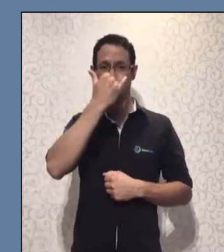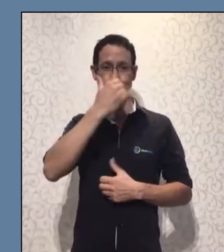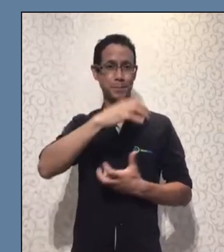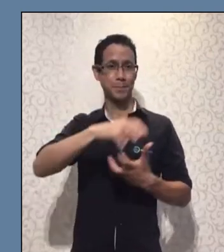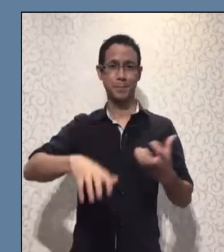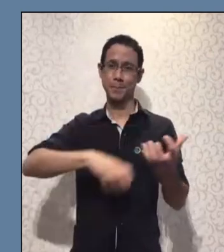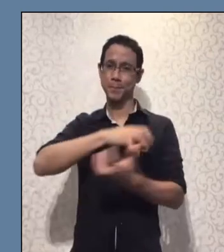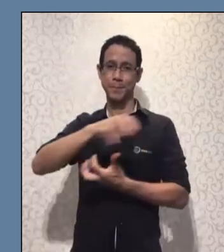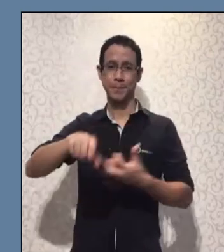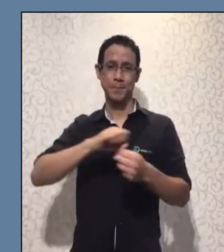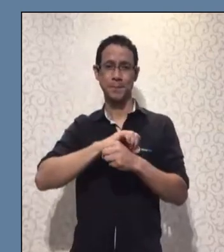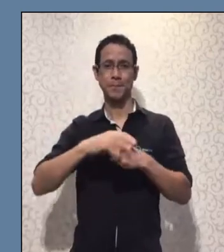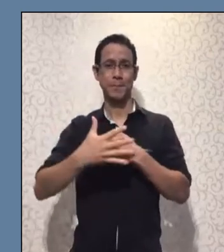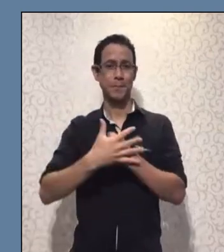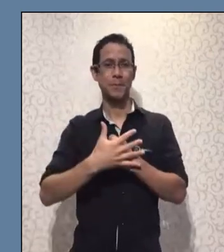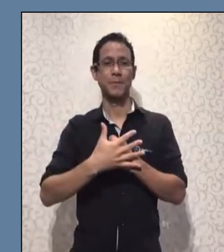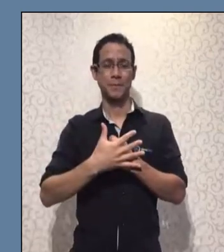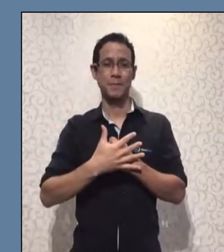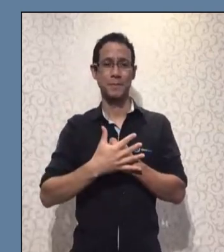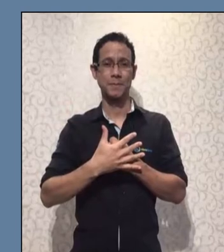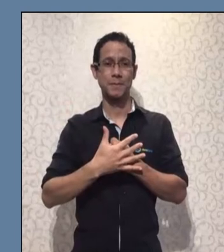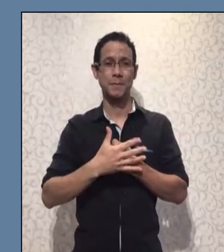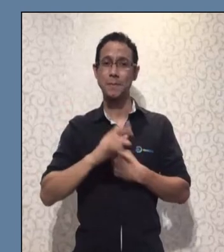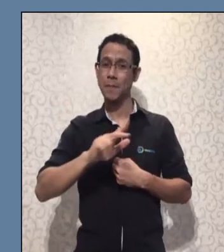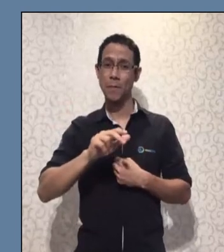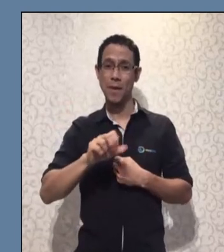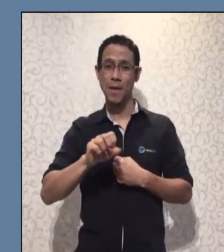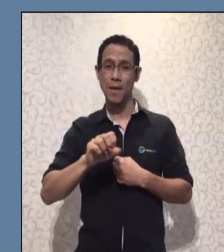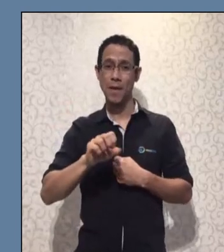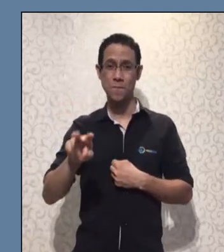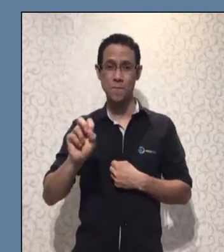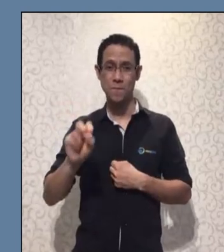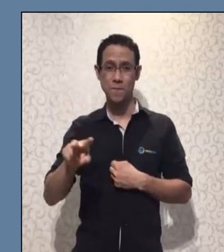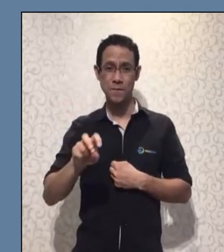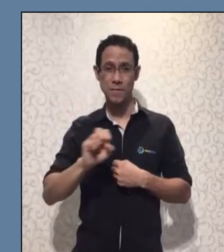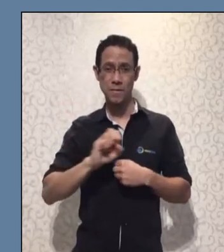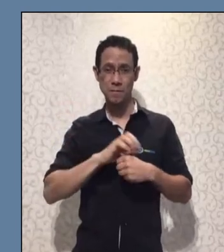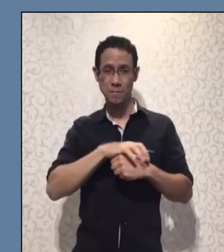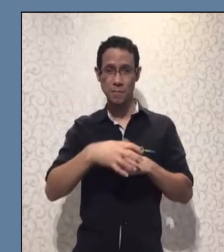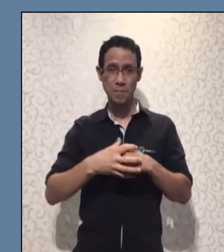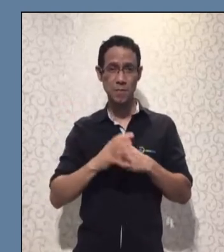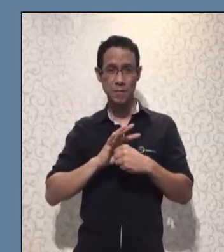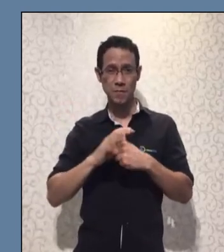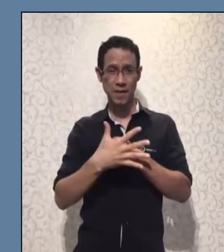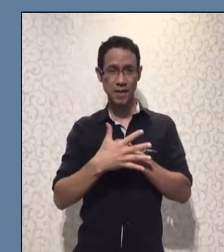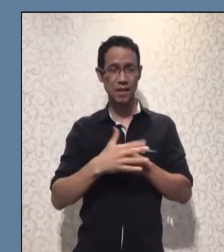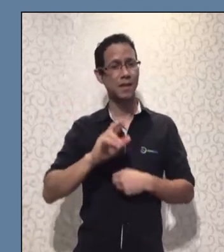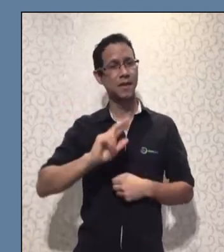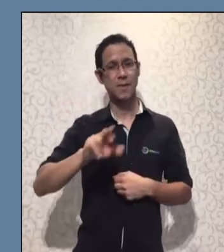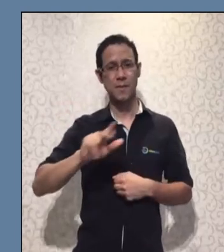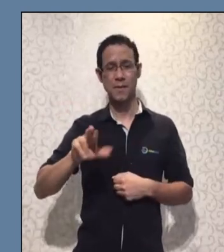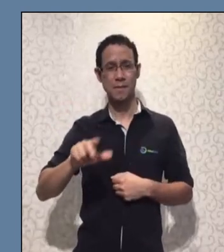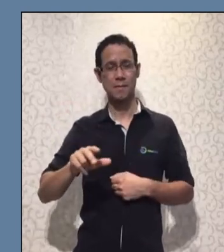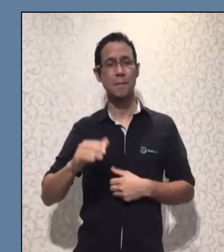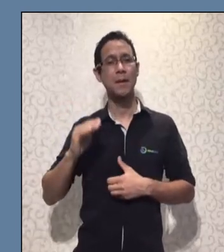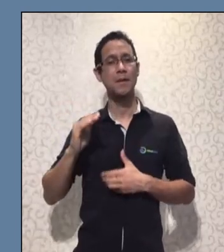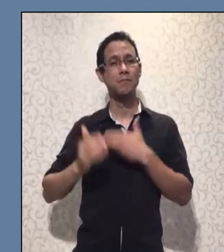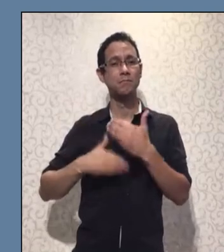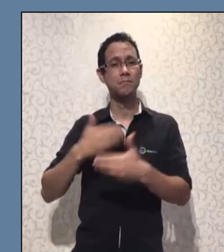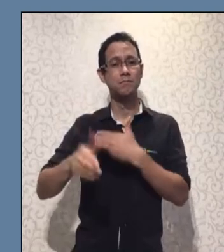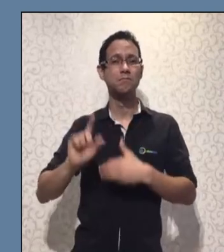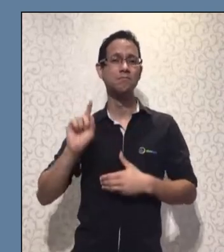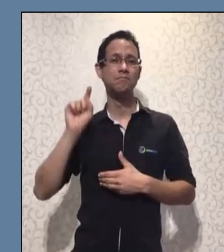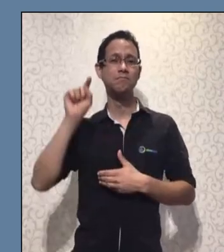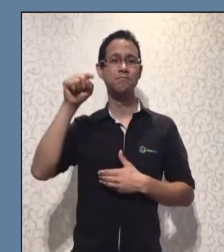ela, não o vírus, né, mas todas as consequências em países desiguais como é o